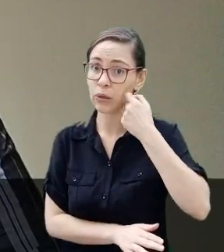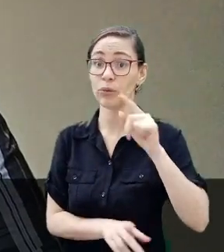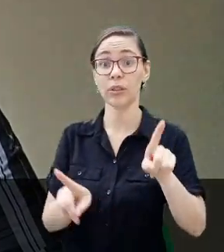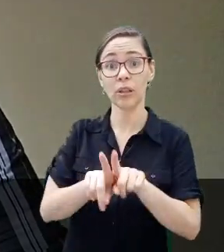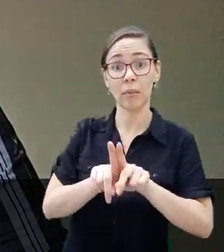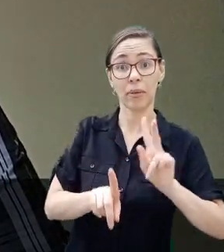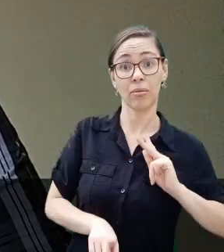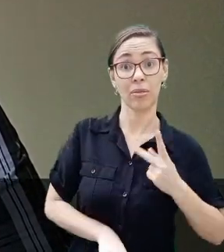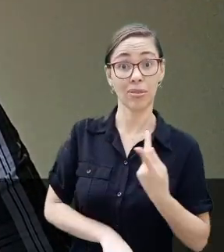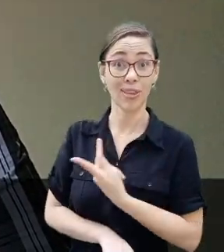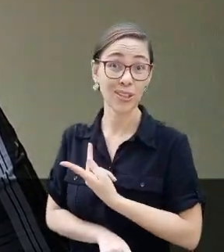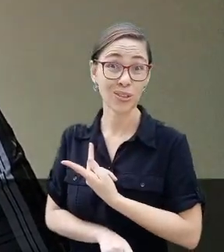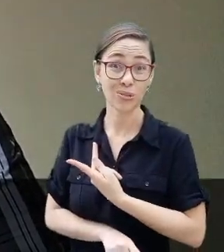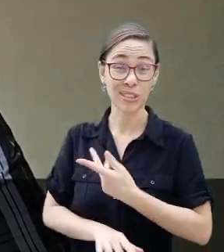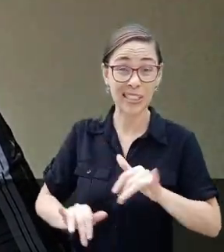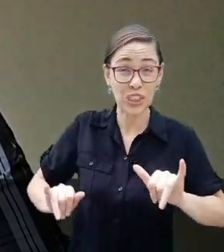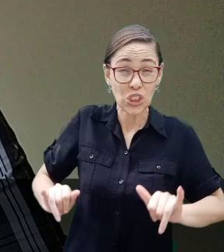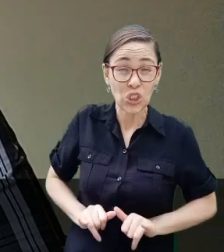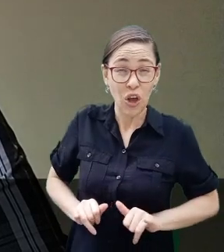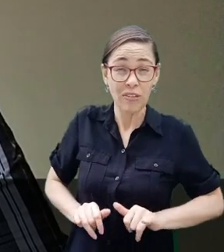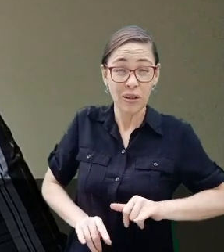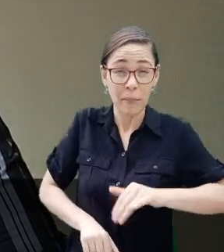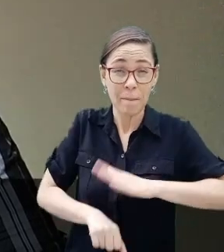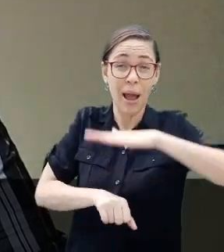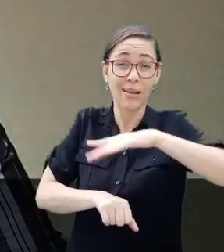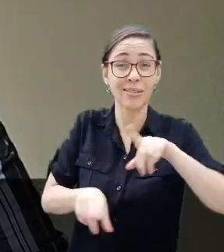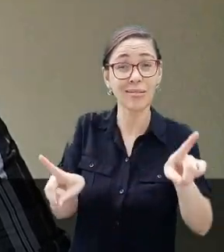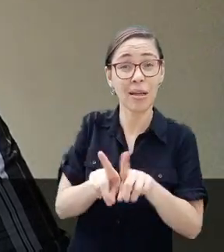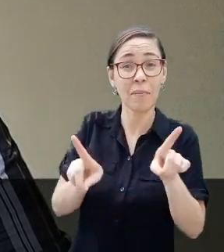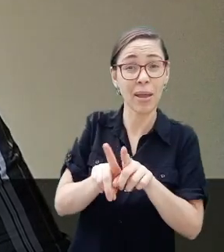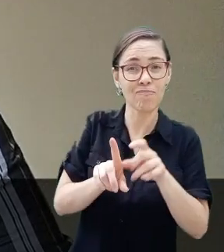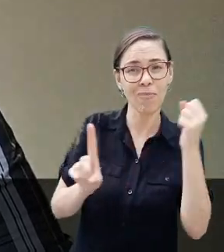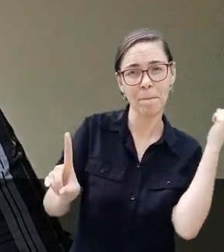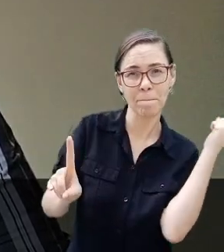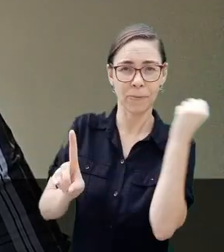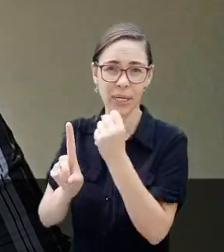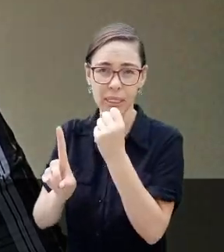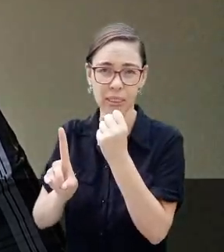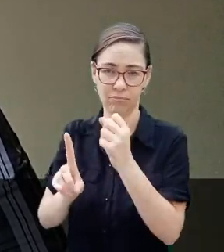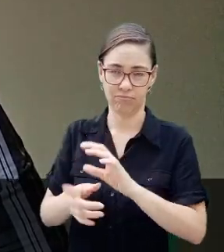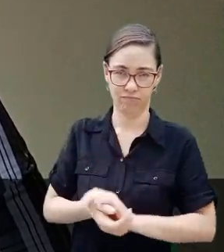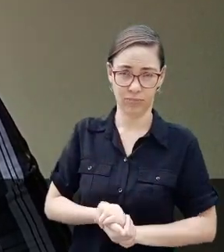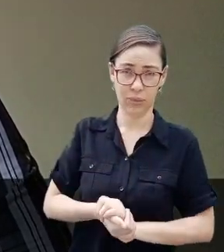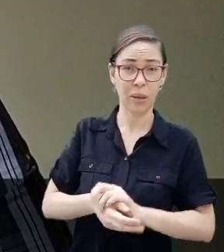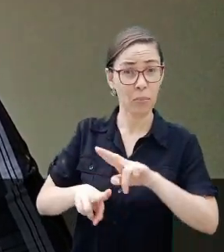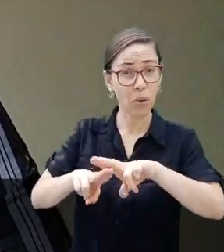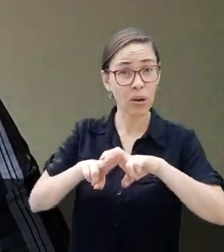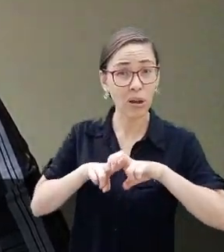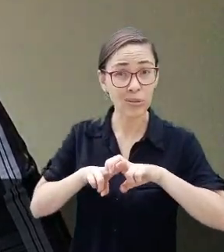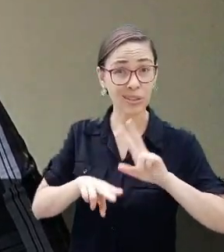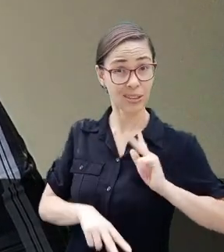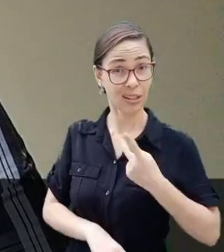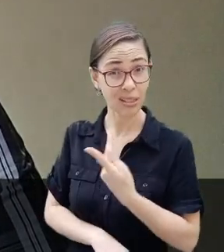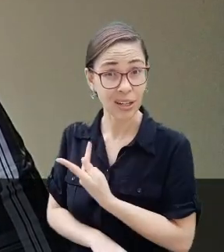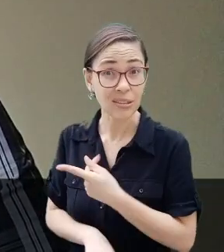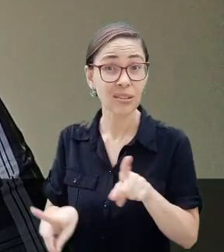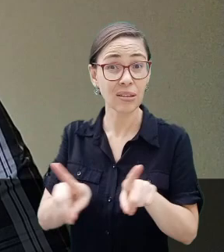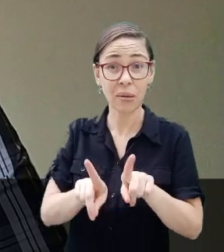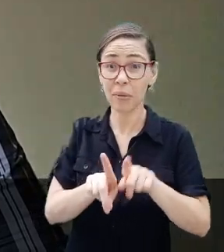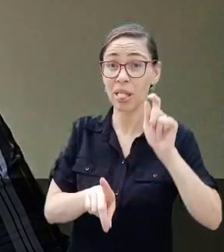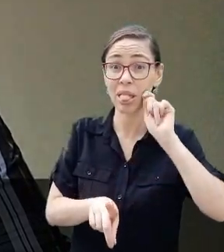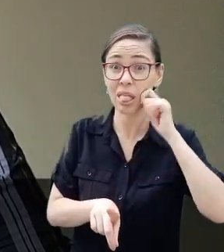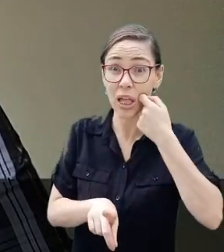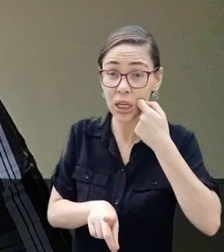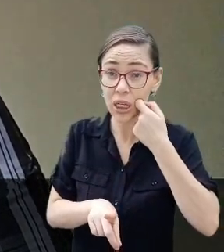mundo. Nesses mesmos índices, encontramos que as pessoas mais assassinadas e mais suicidadas são pessoas trans negras.